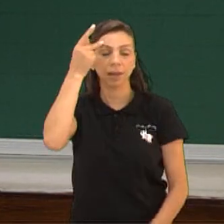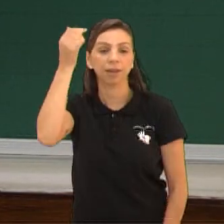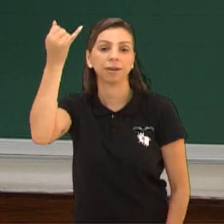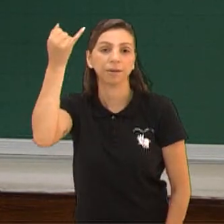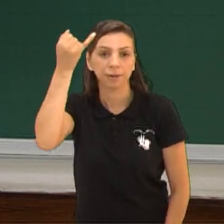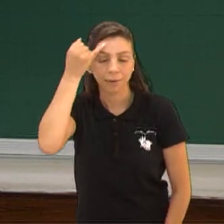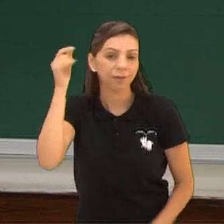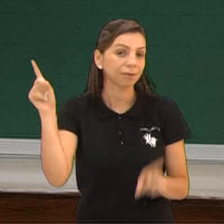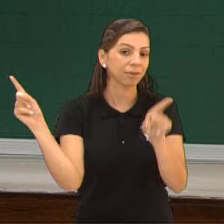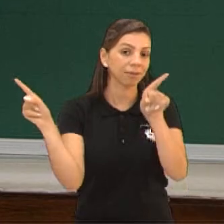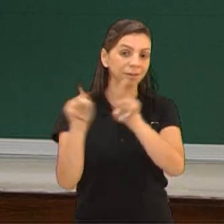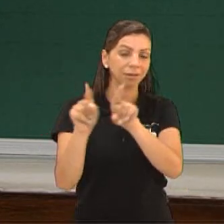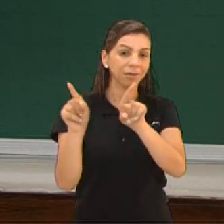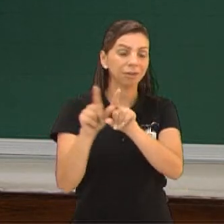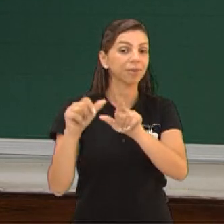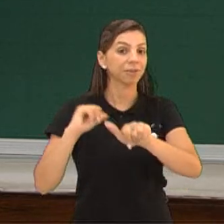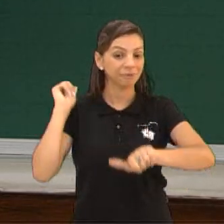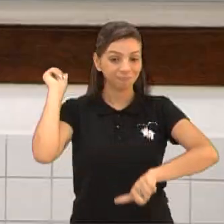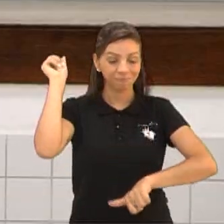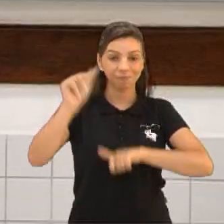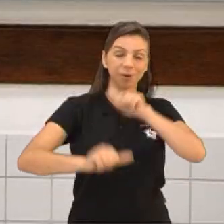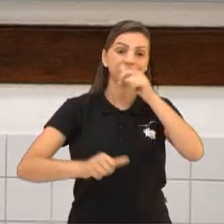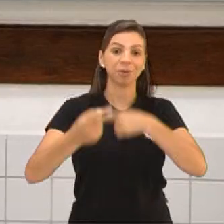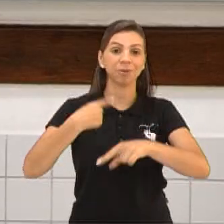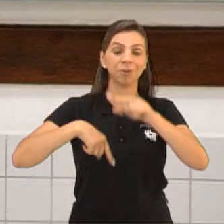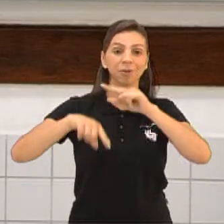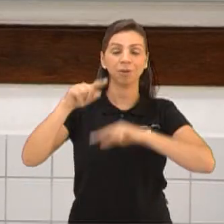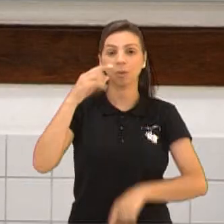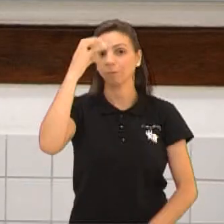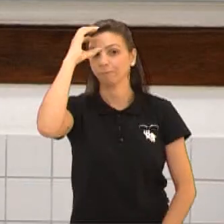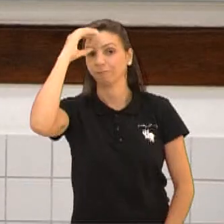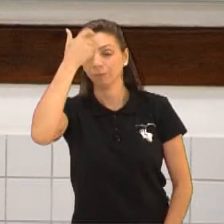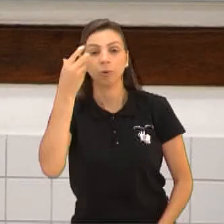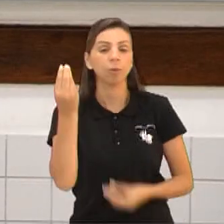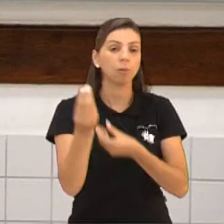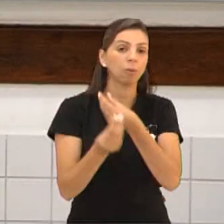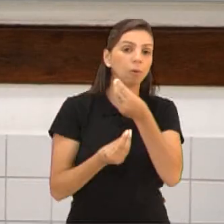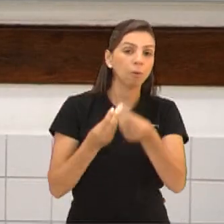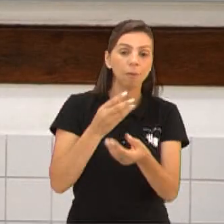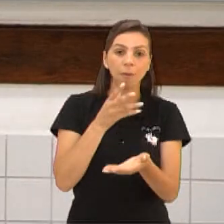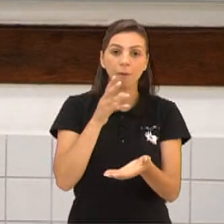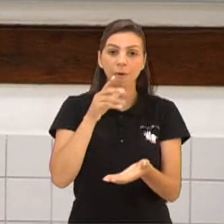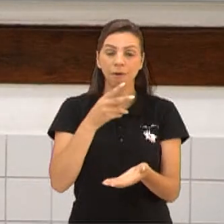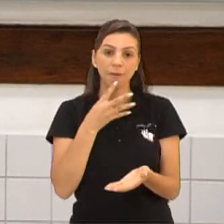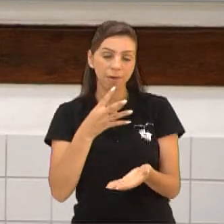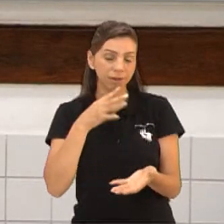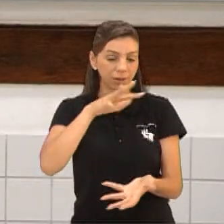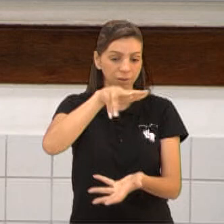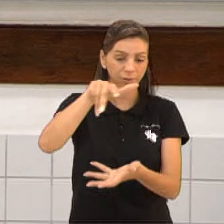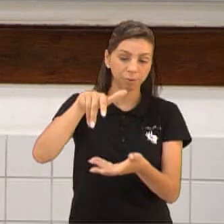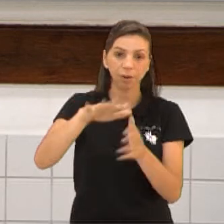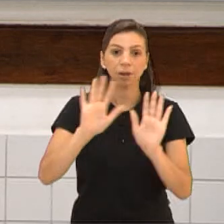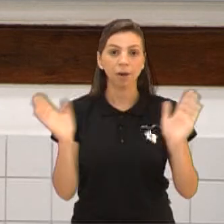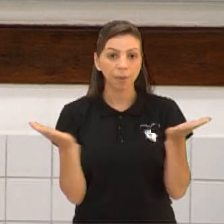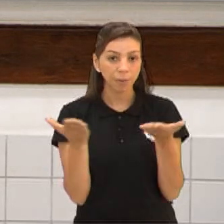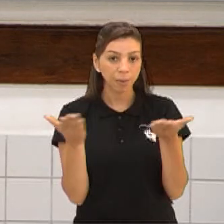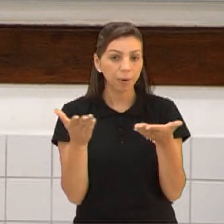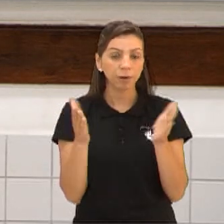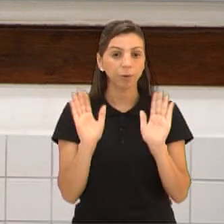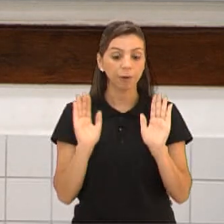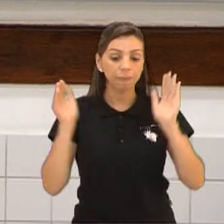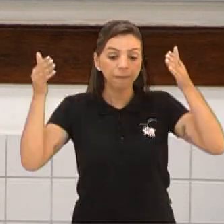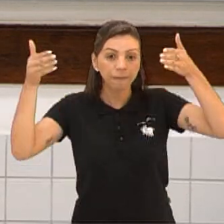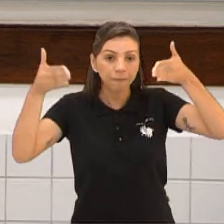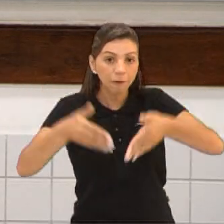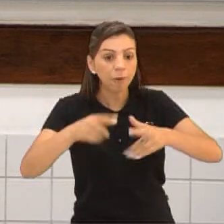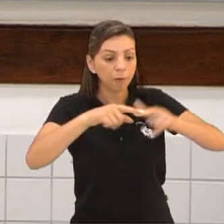também existe uma revolução na estrutura de como nós conhecemos o mundo. Agora, nós não vamos nos dedicar, então,